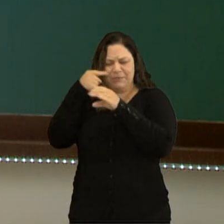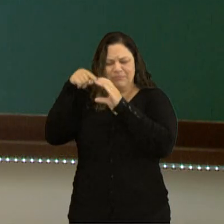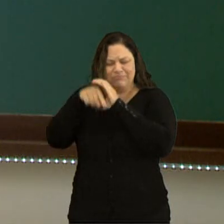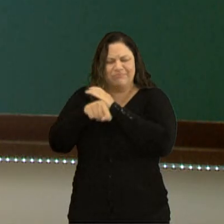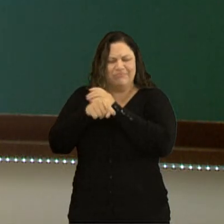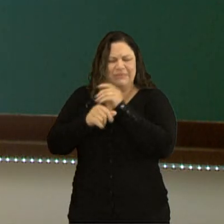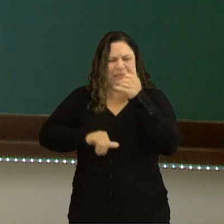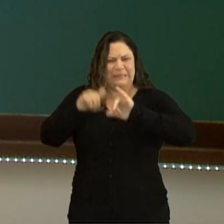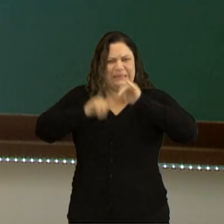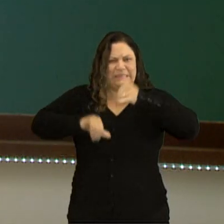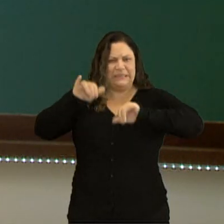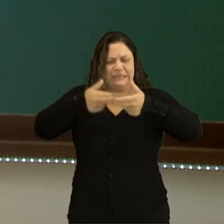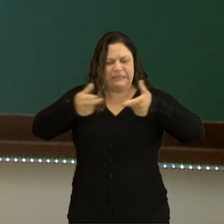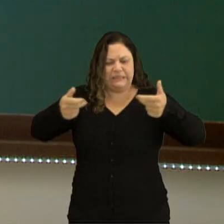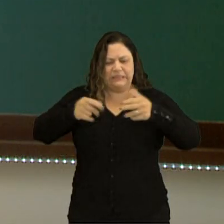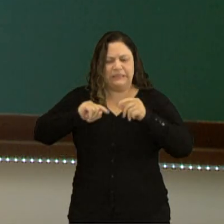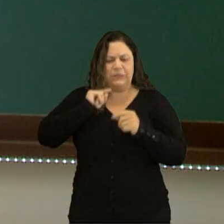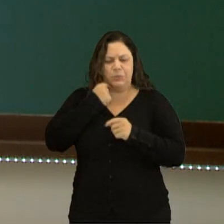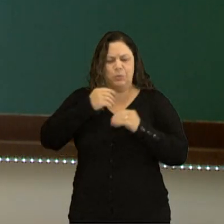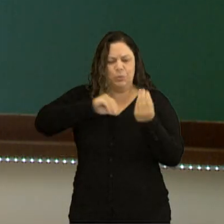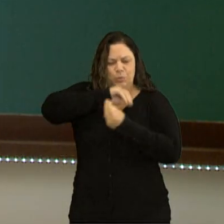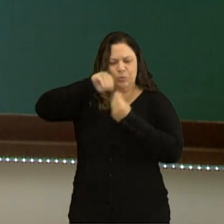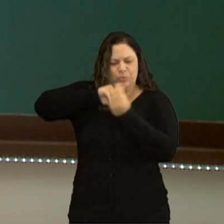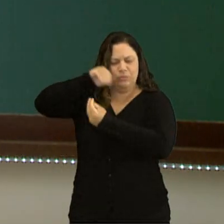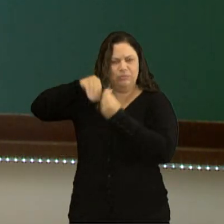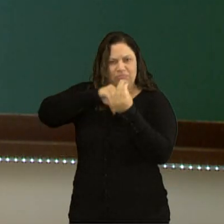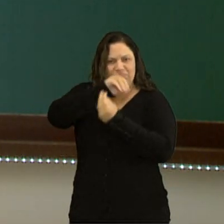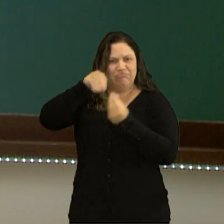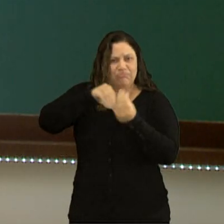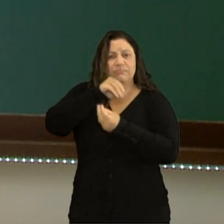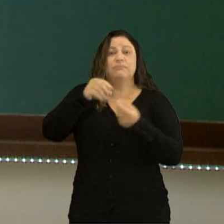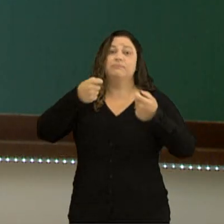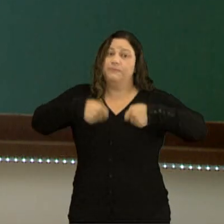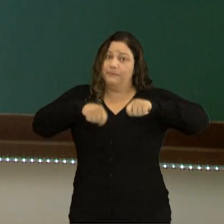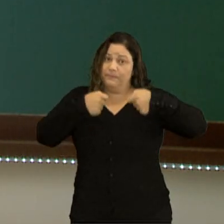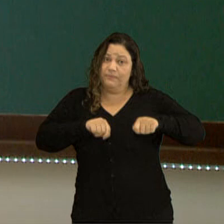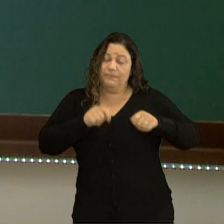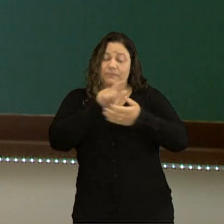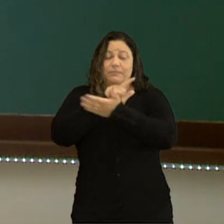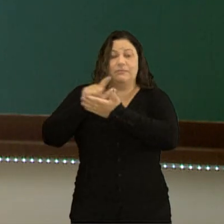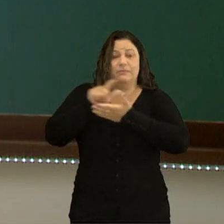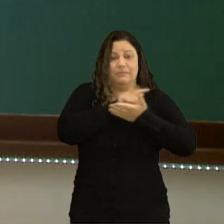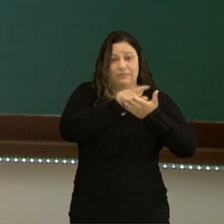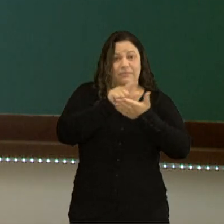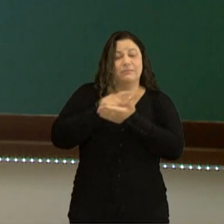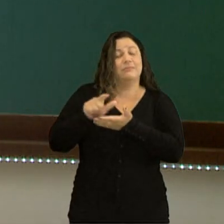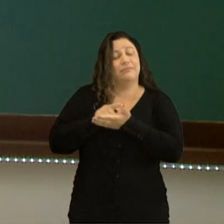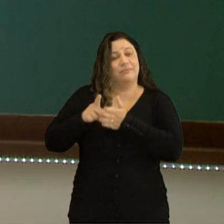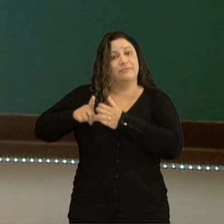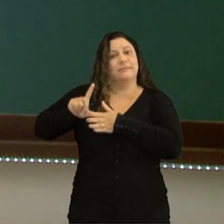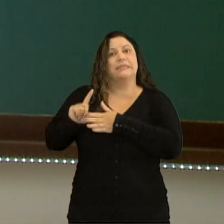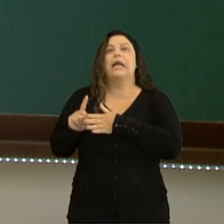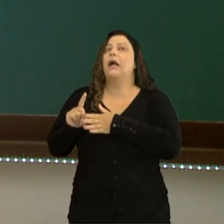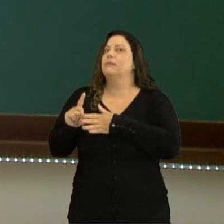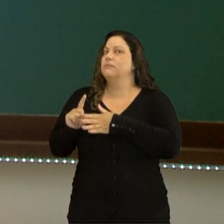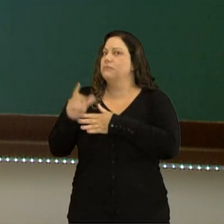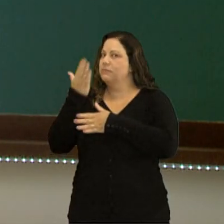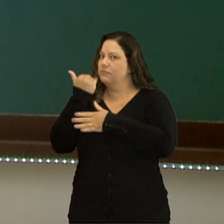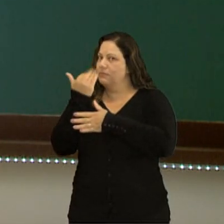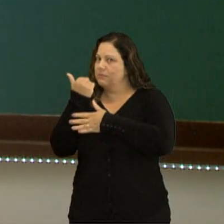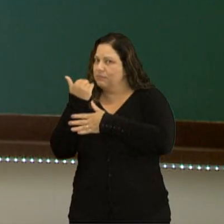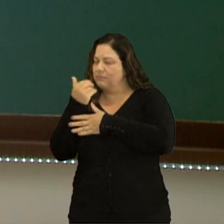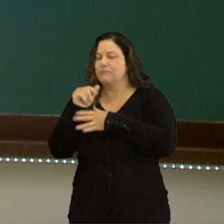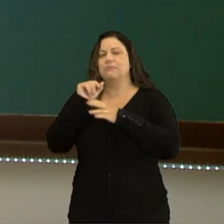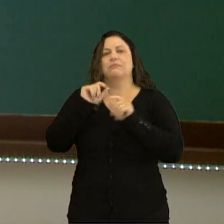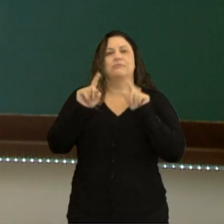substâncias químicas, e nós precisamos lavar esse alimento antes de consumir. E de uma forma